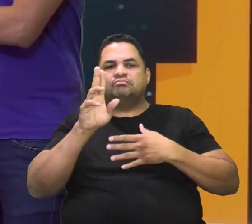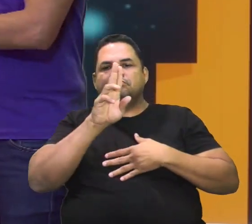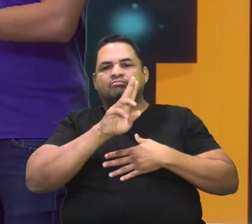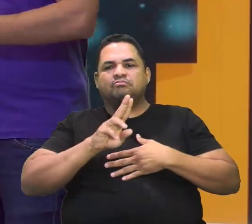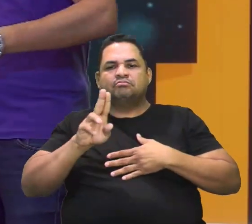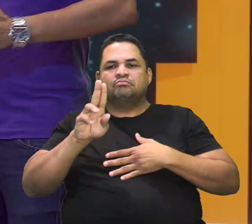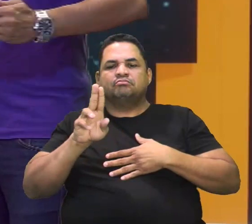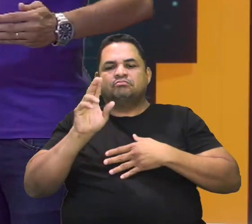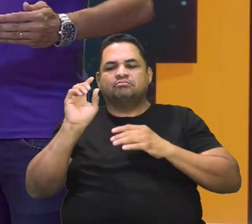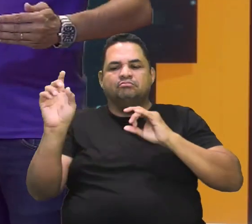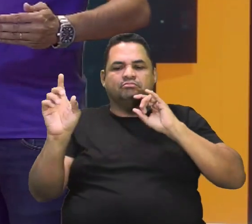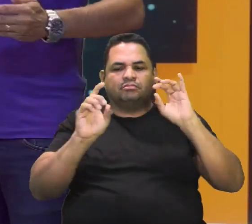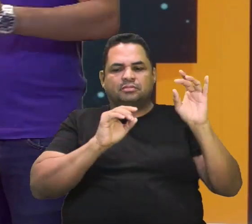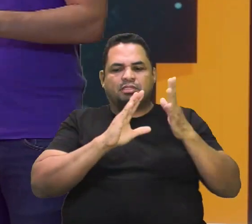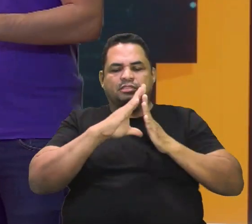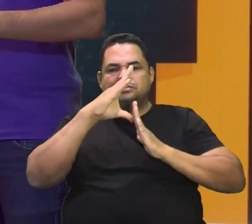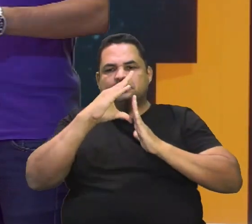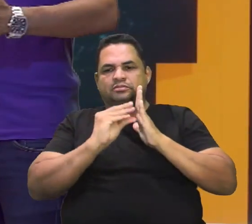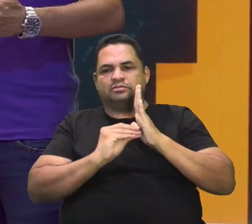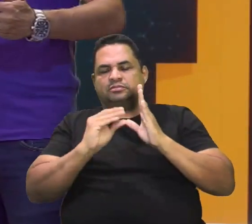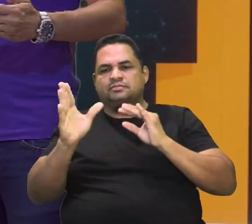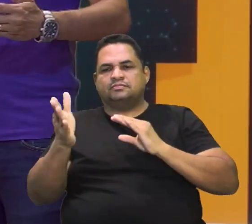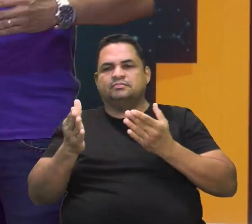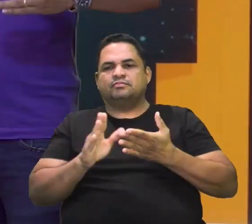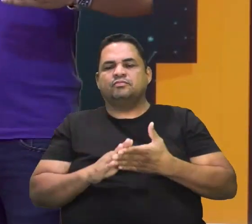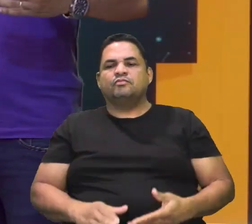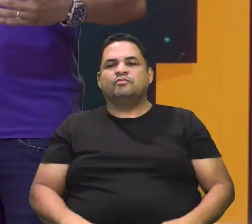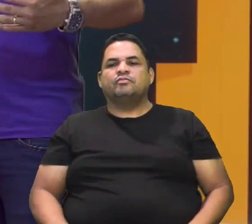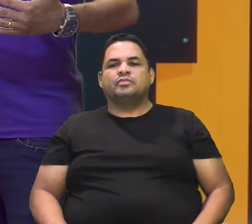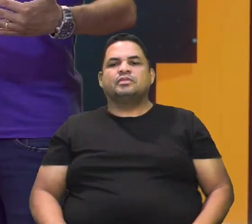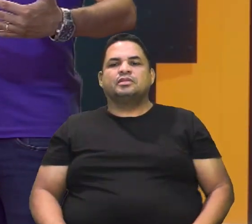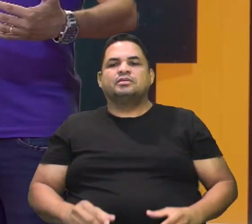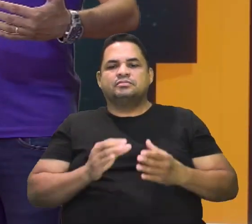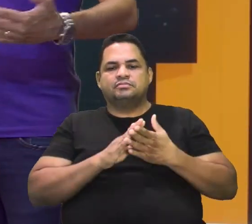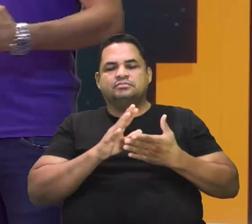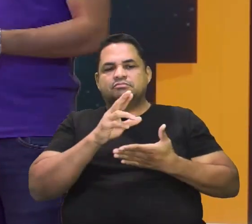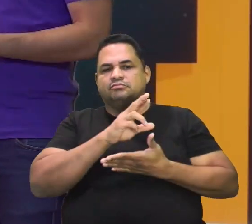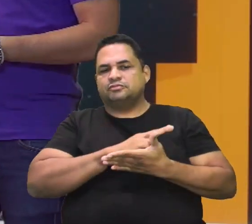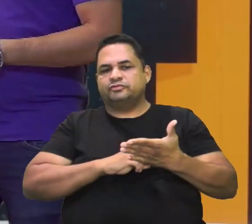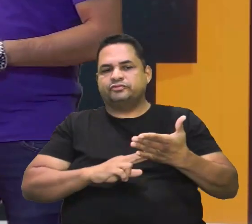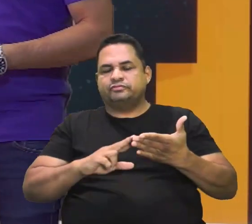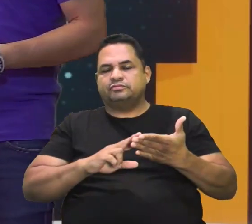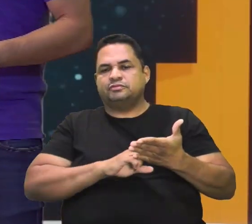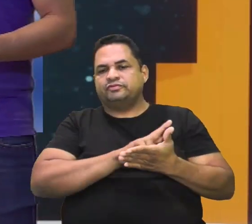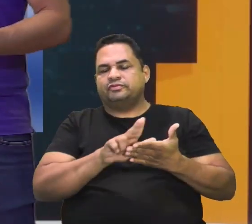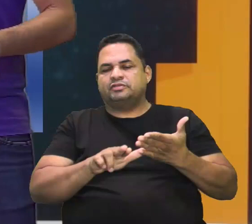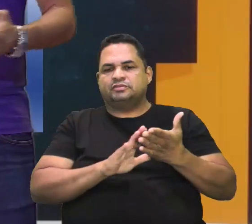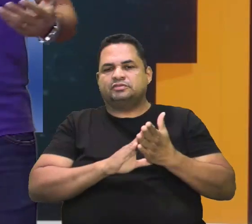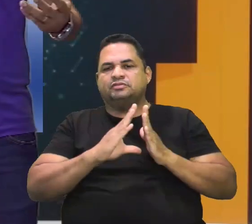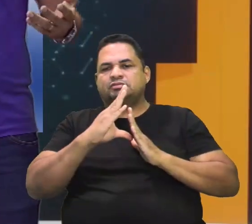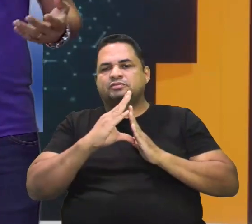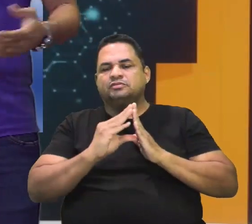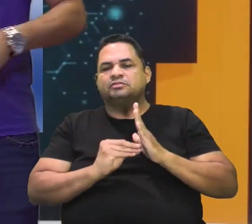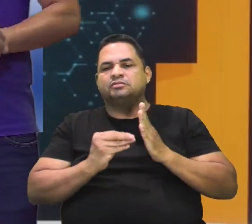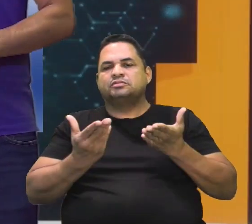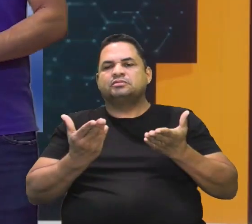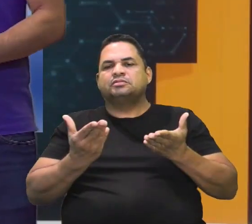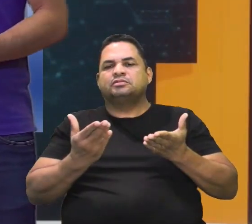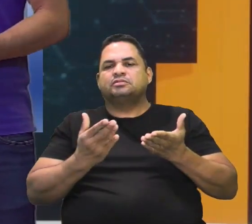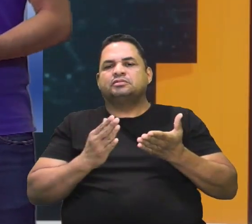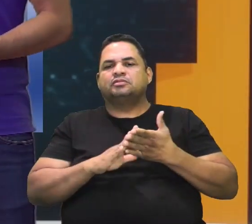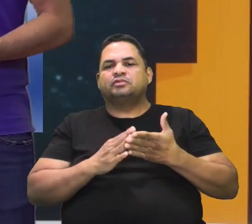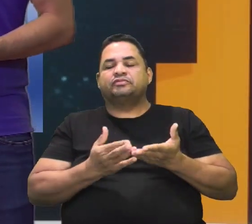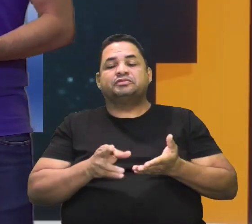fui usando um pouquinho de cada. Quando eu uso um pouquinho de cada, fica um monte. É que nem quando você vai num almoço,